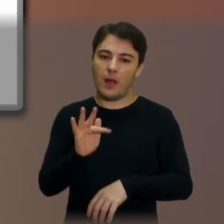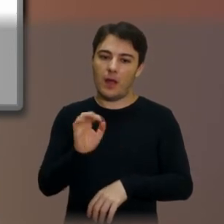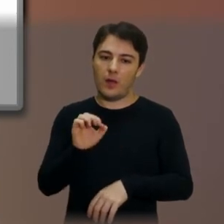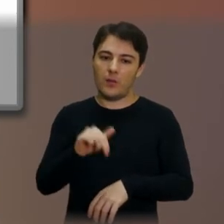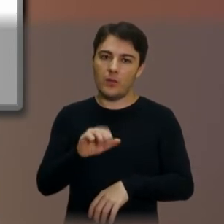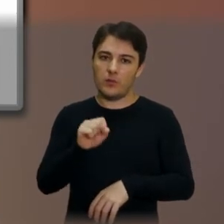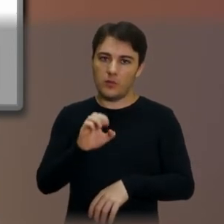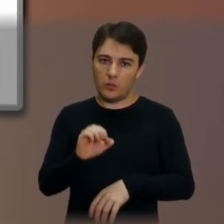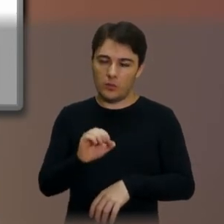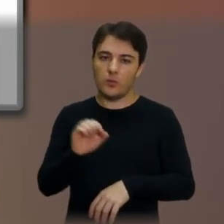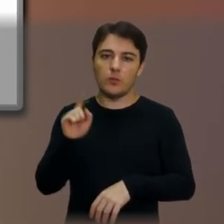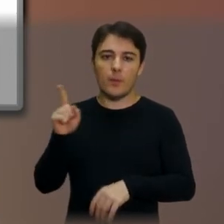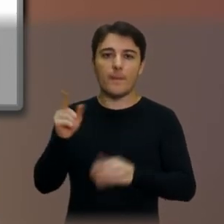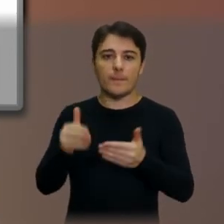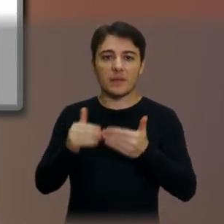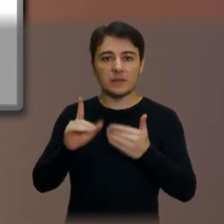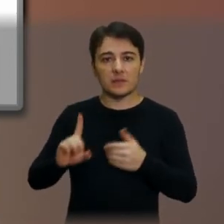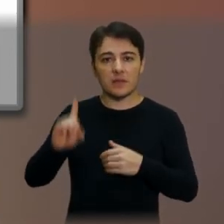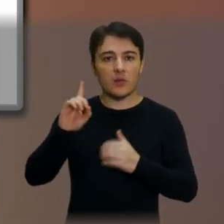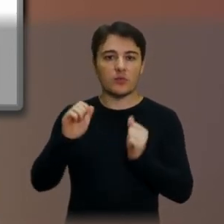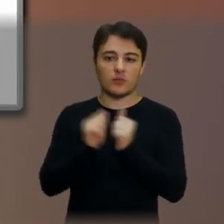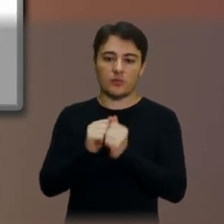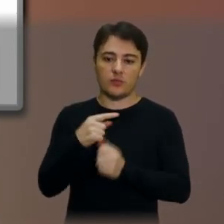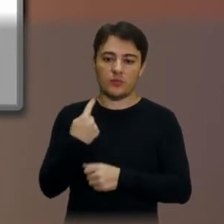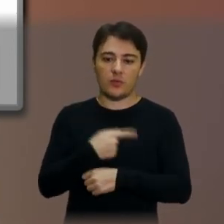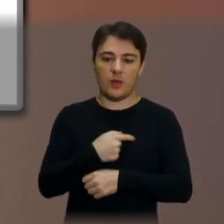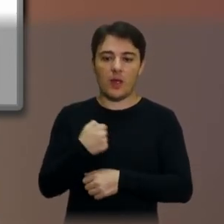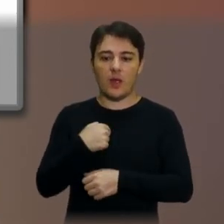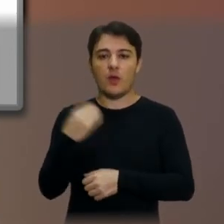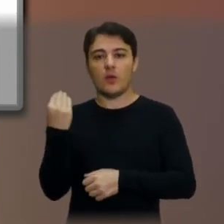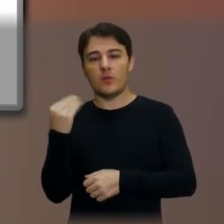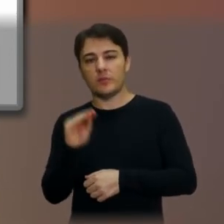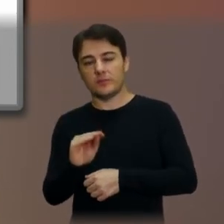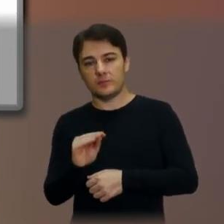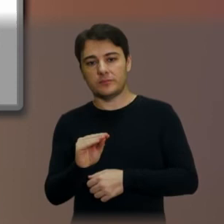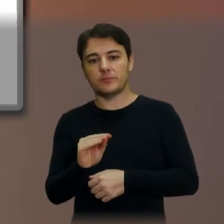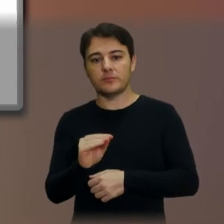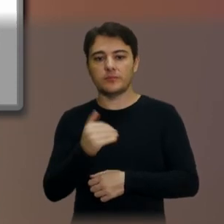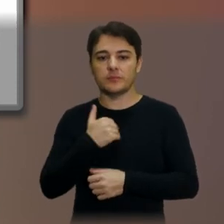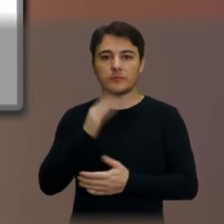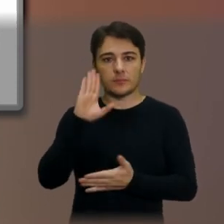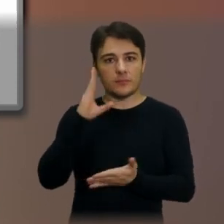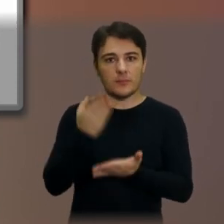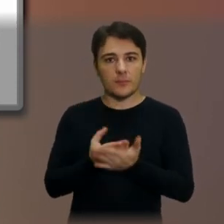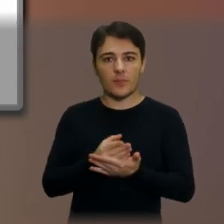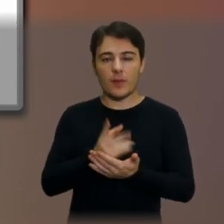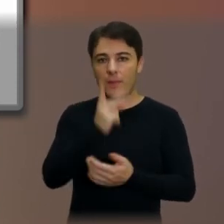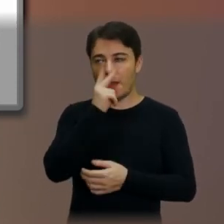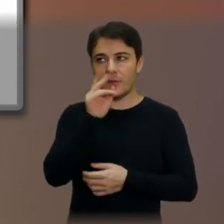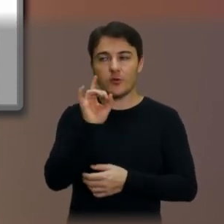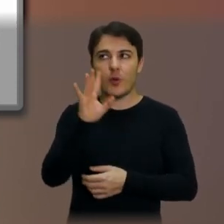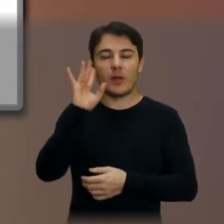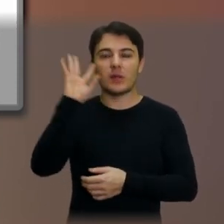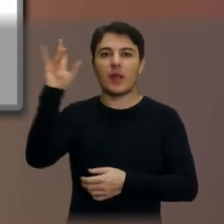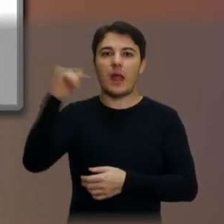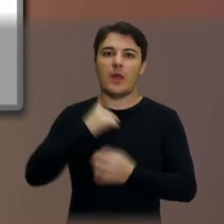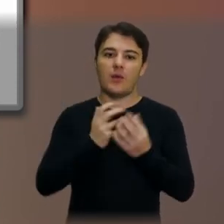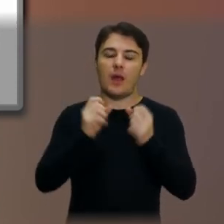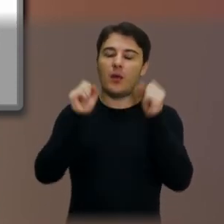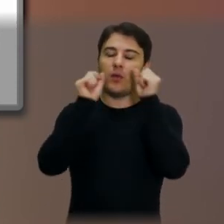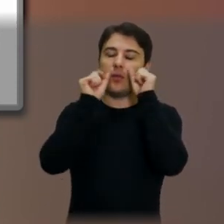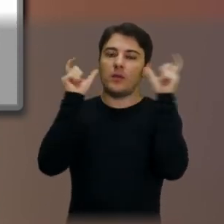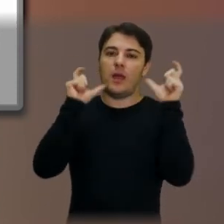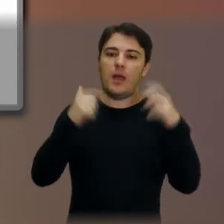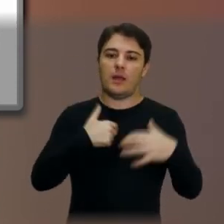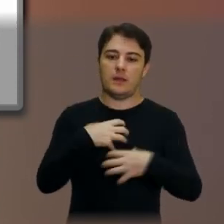interceda por nós junto de Deus vai coloquei no finalzinho ainda ainda quero acreditar que foi apenas um sonho que era acordar é